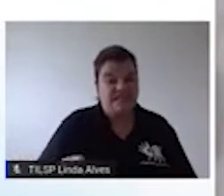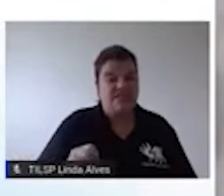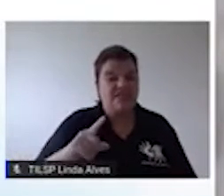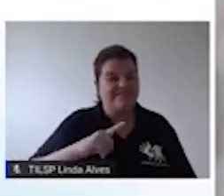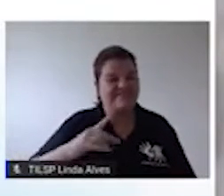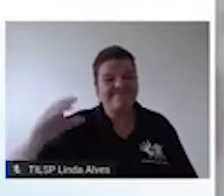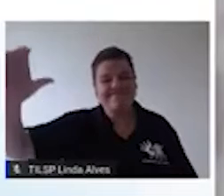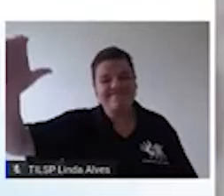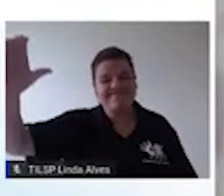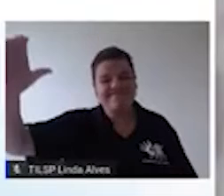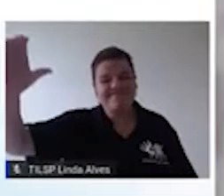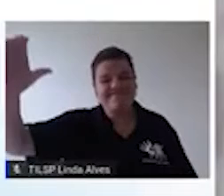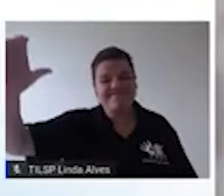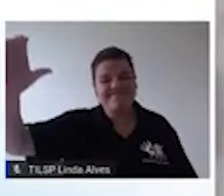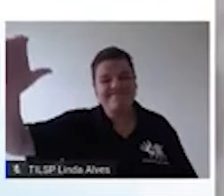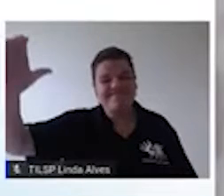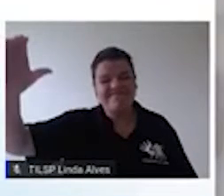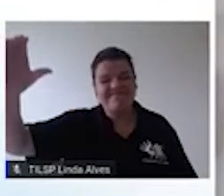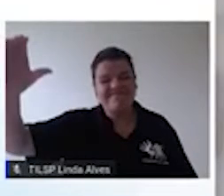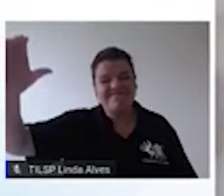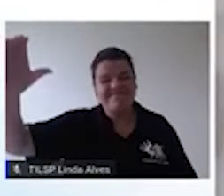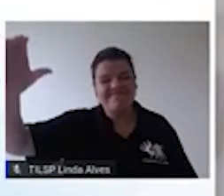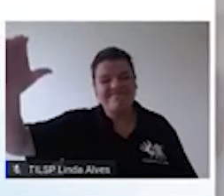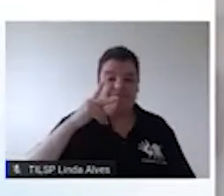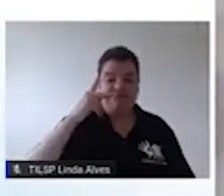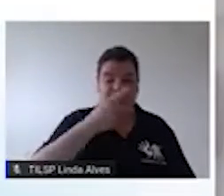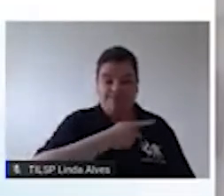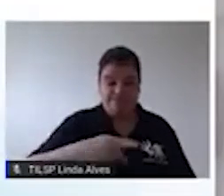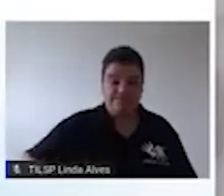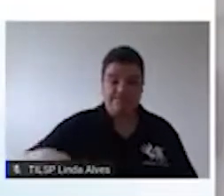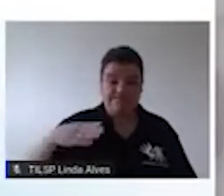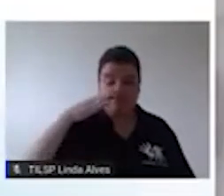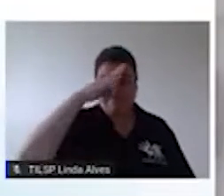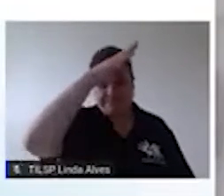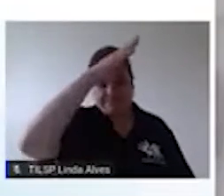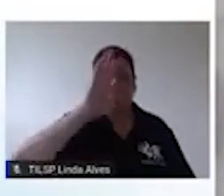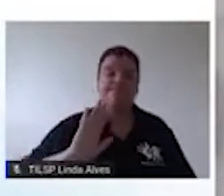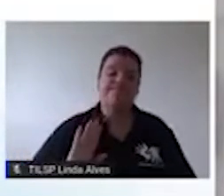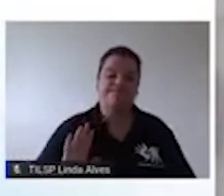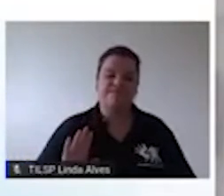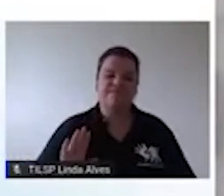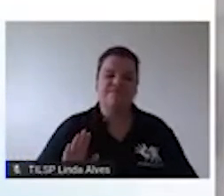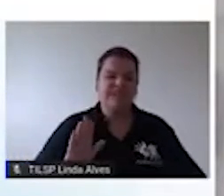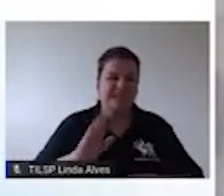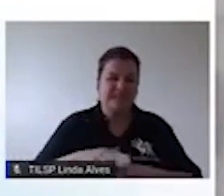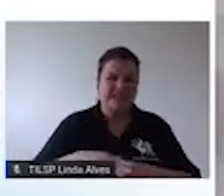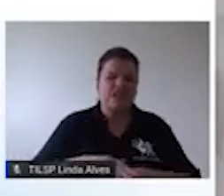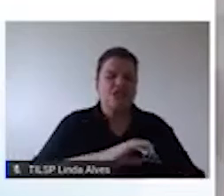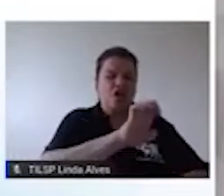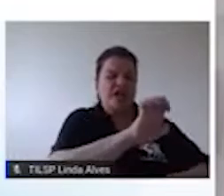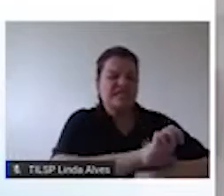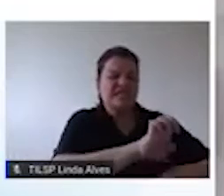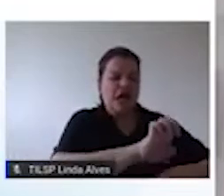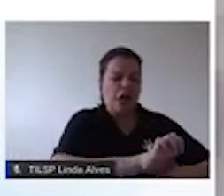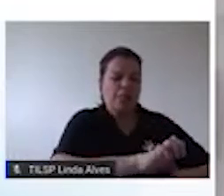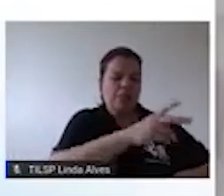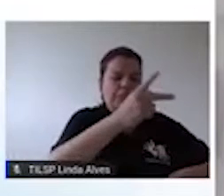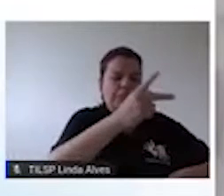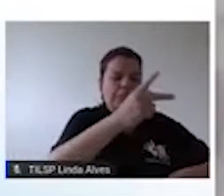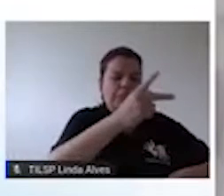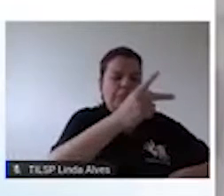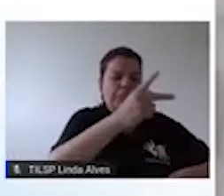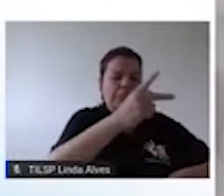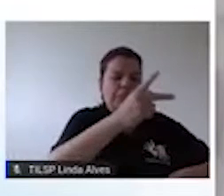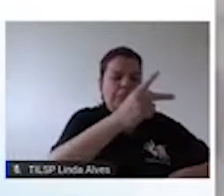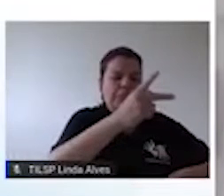senso do governo federal, primeiro, eu não acredito em campanhas estaduais, que cada estado faça